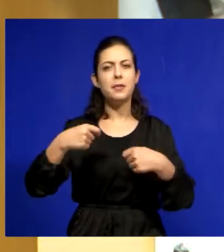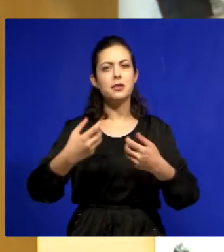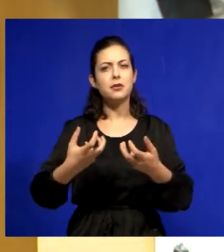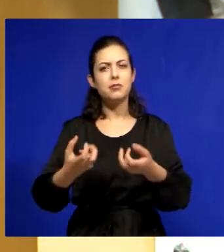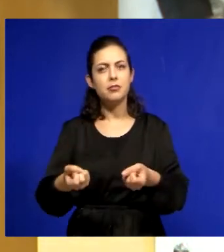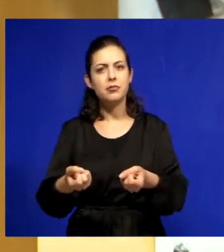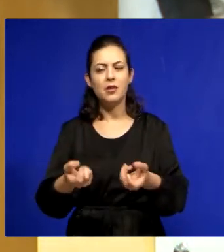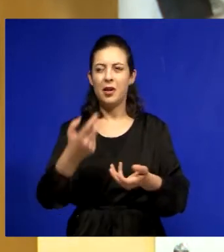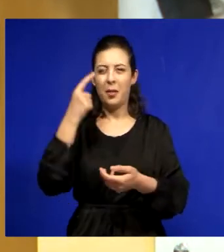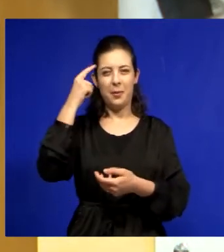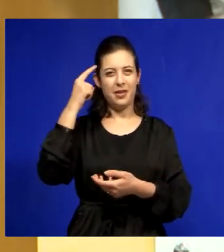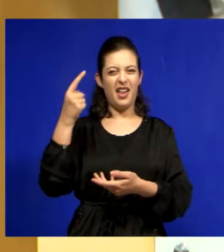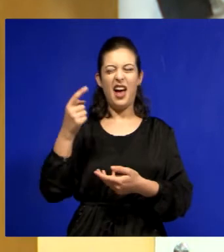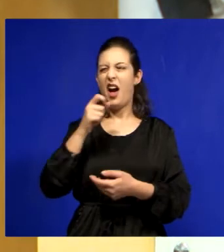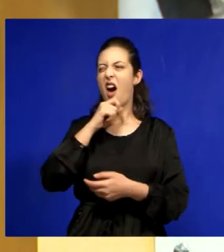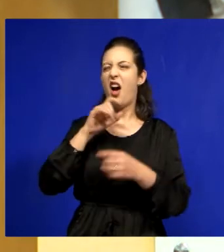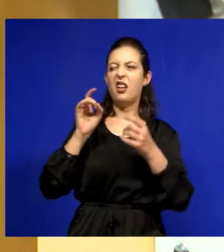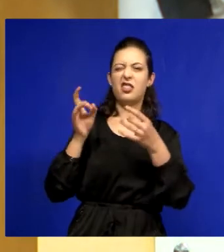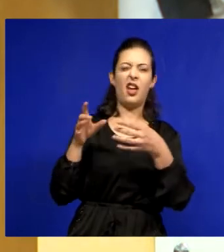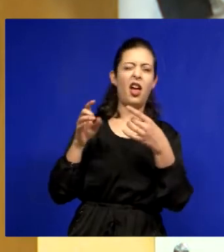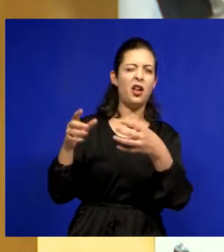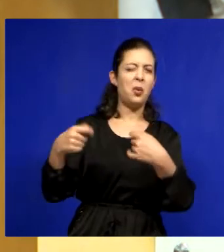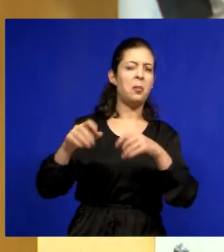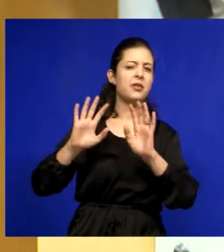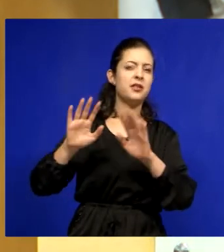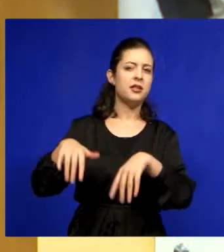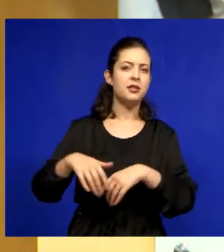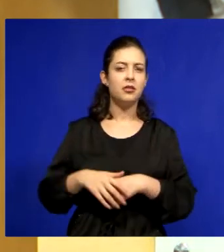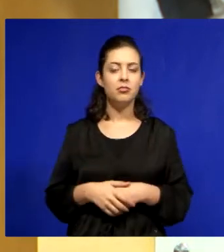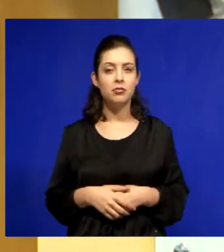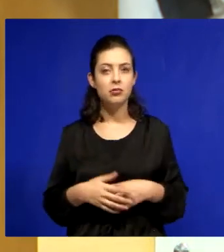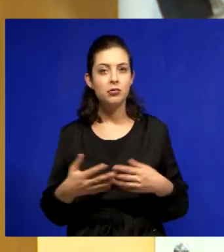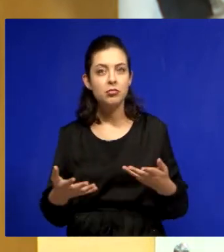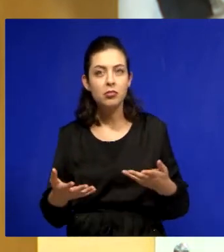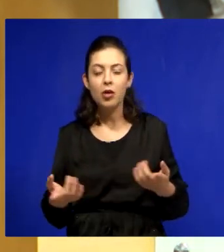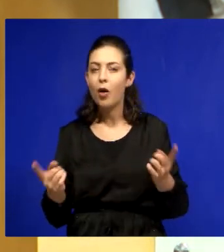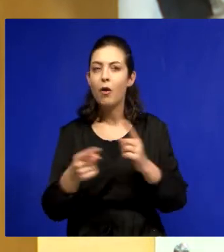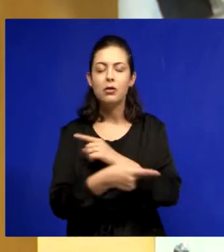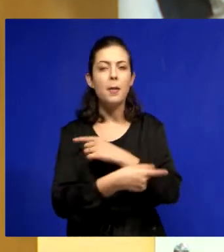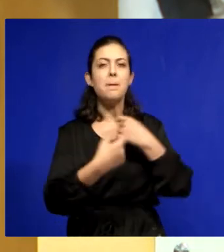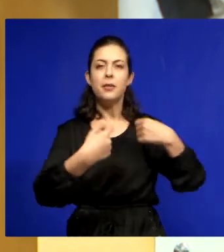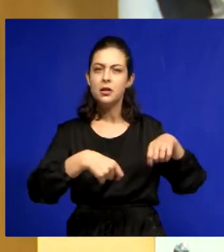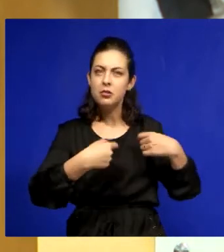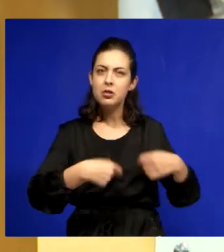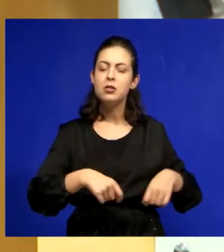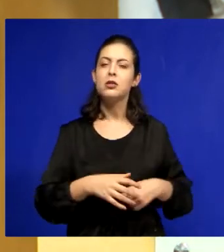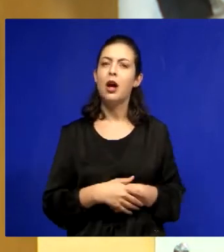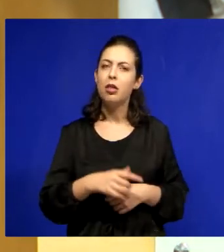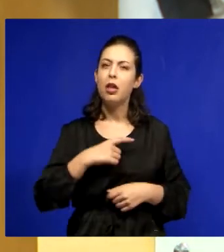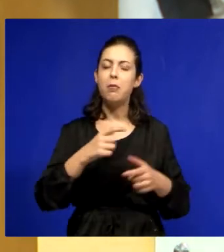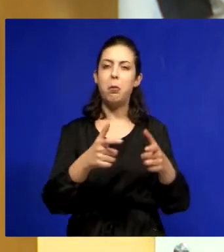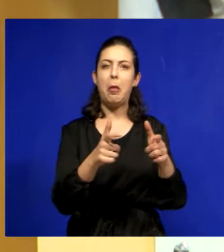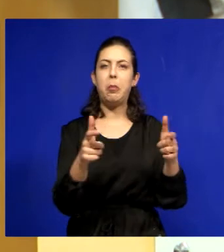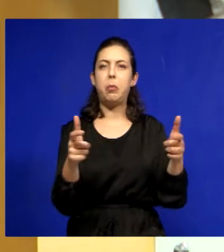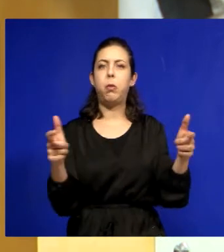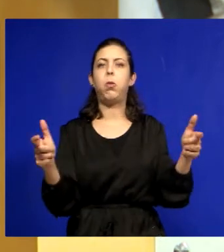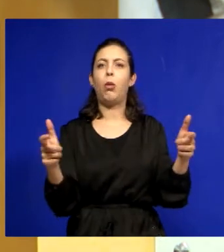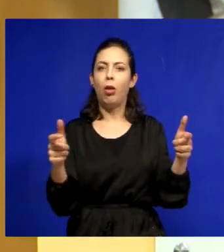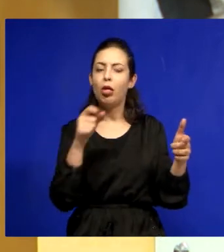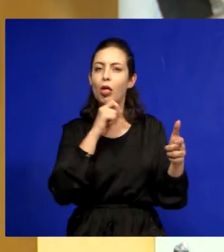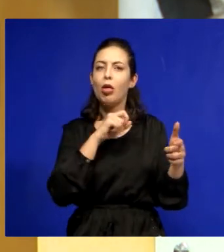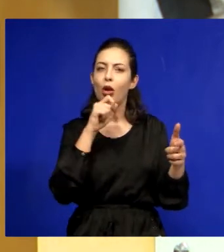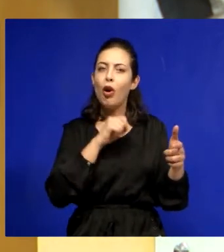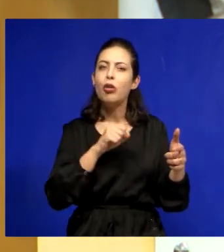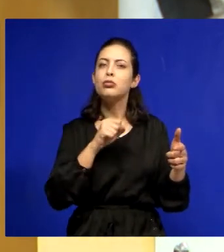a gente acha que o idoso não precisa desse atendimento e muito pelo contrário existe uma demanda grande de